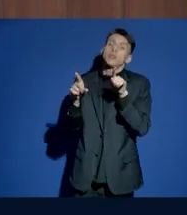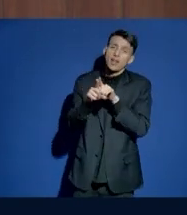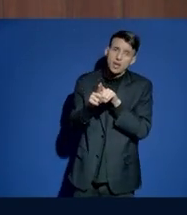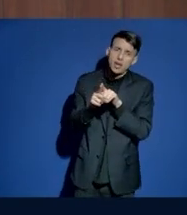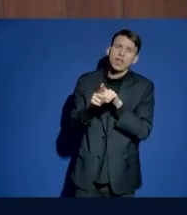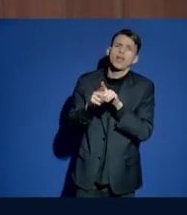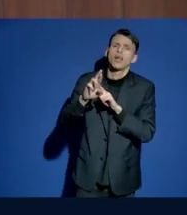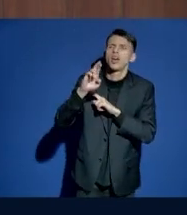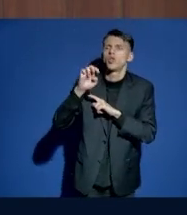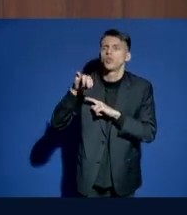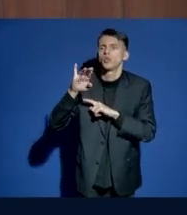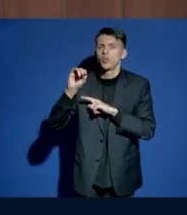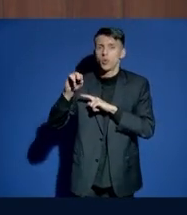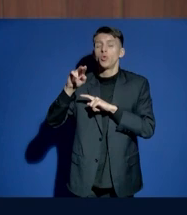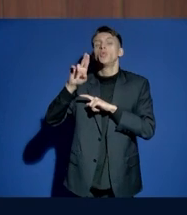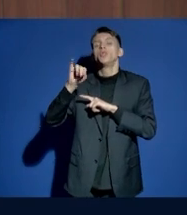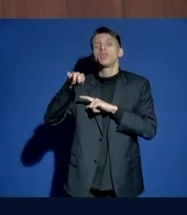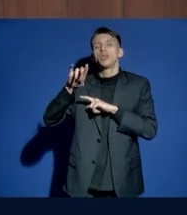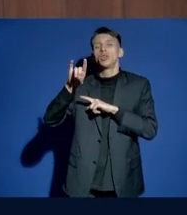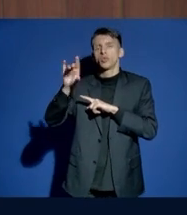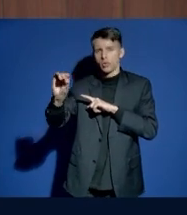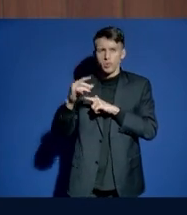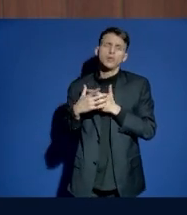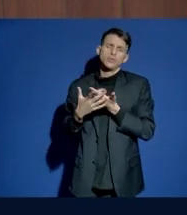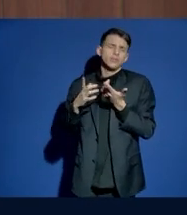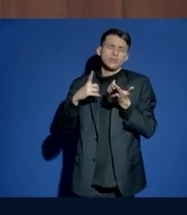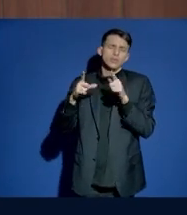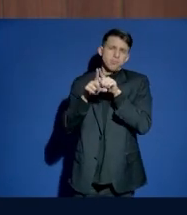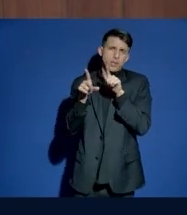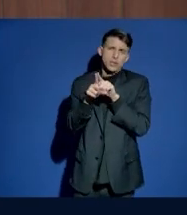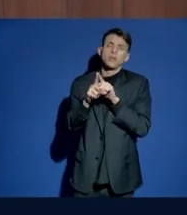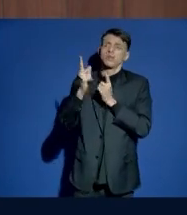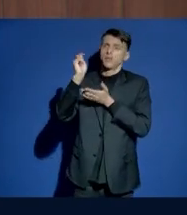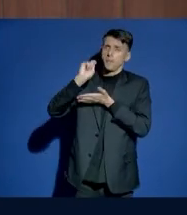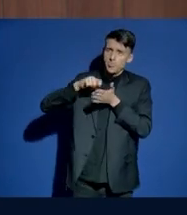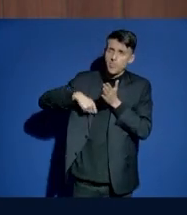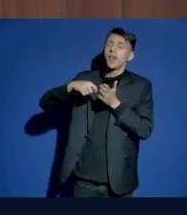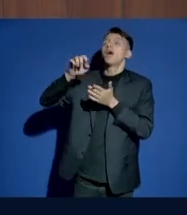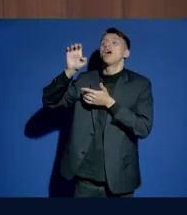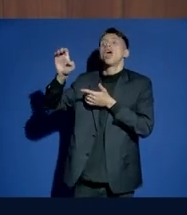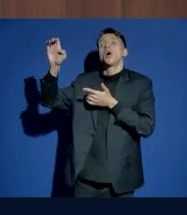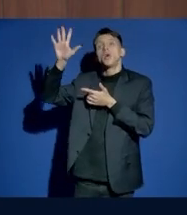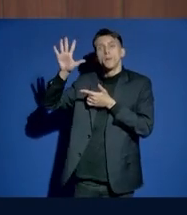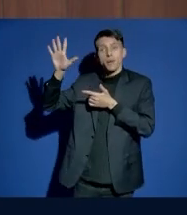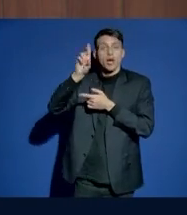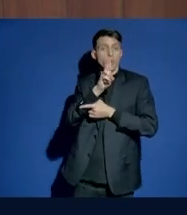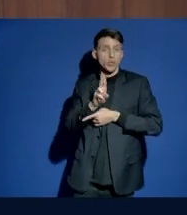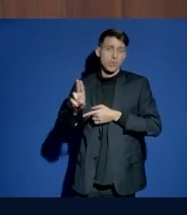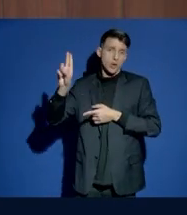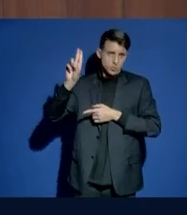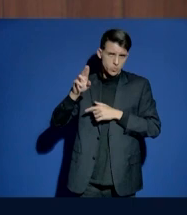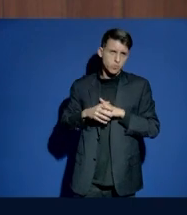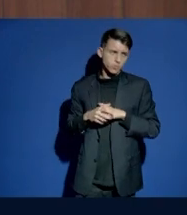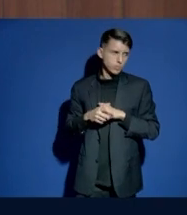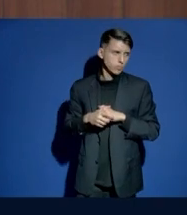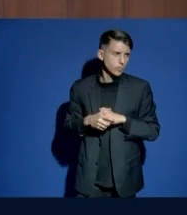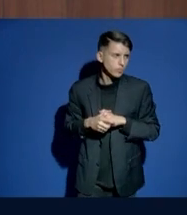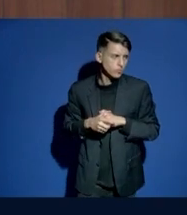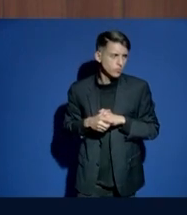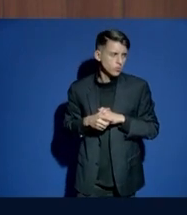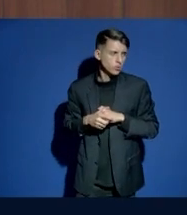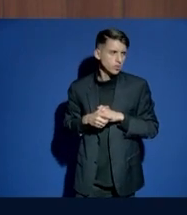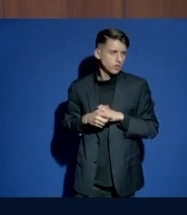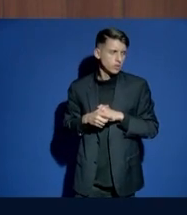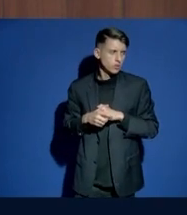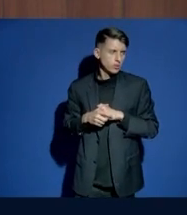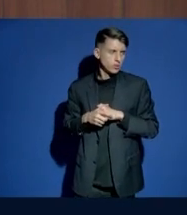de 60%, Tá certo enfim esse a união europeia também então todos eles têm benefícios nós não temos